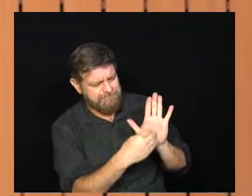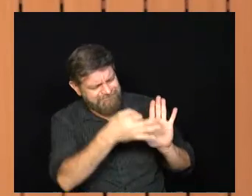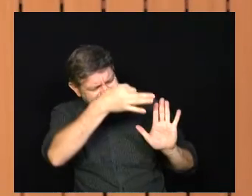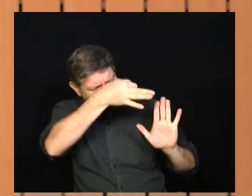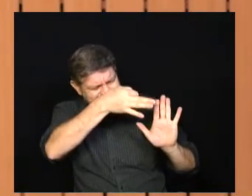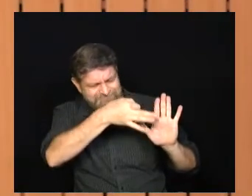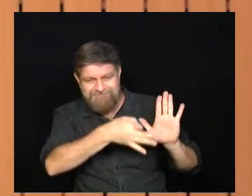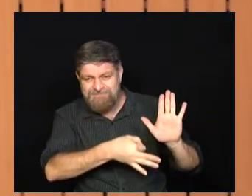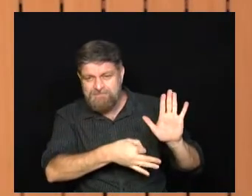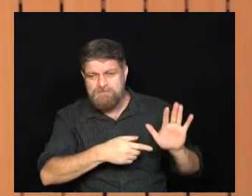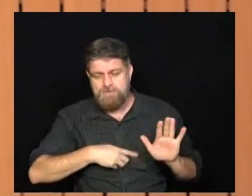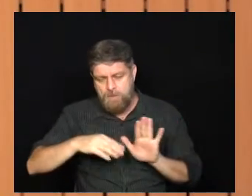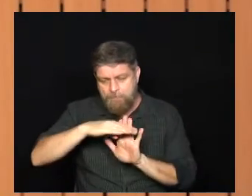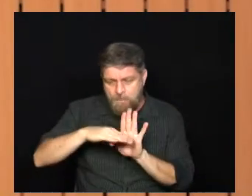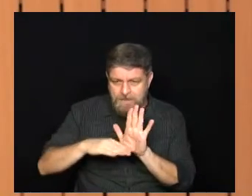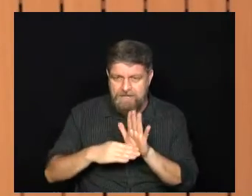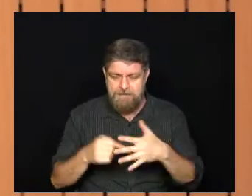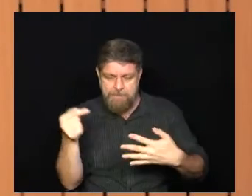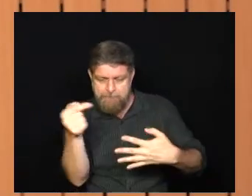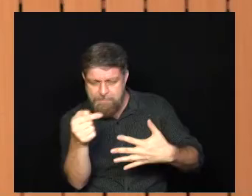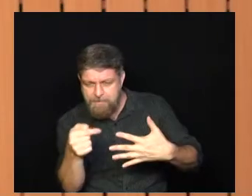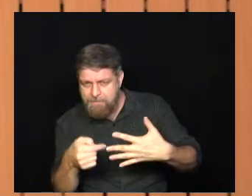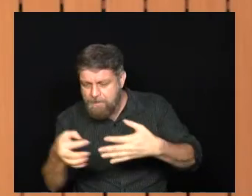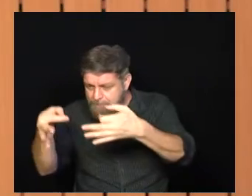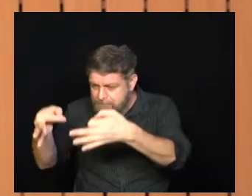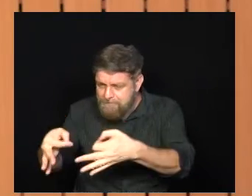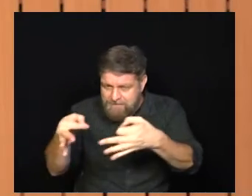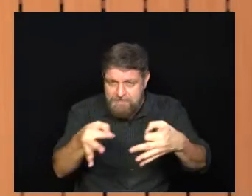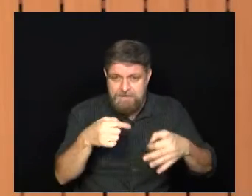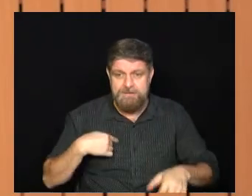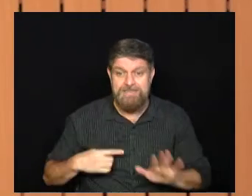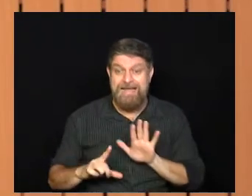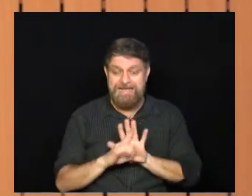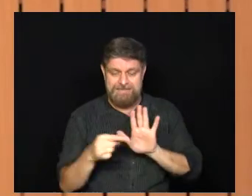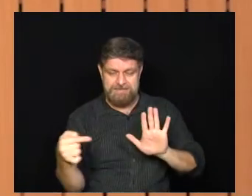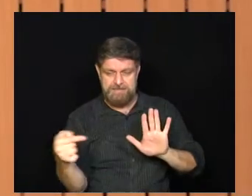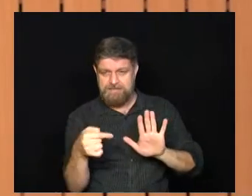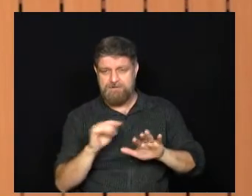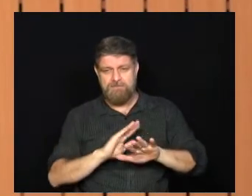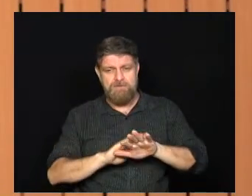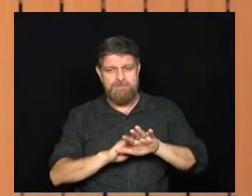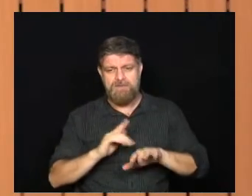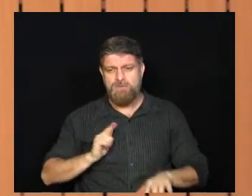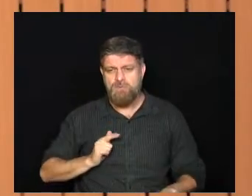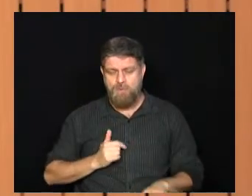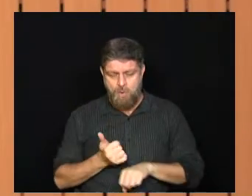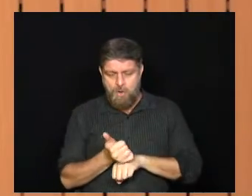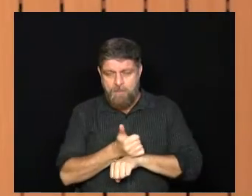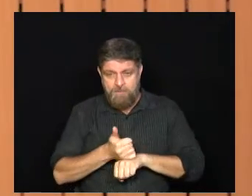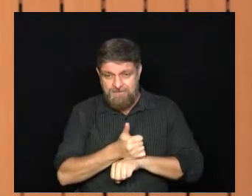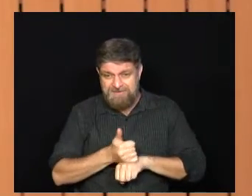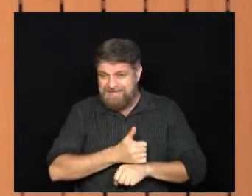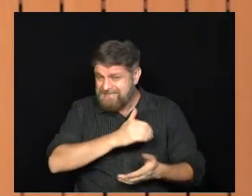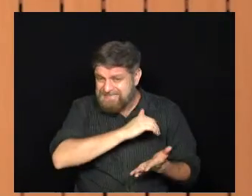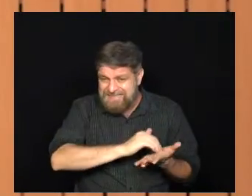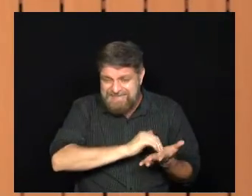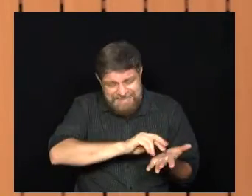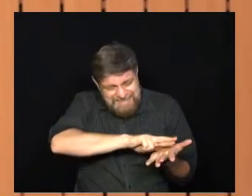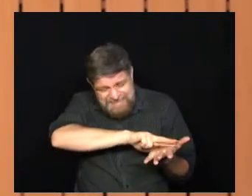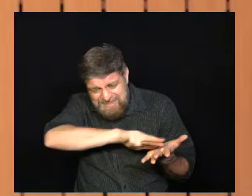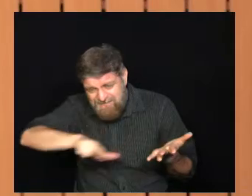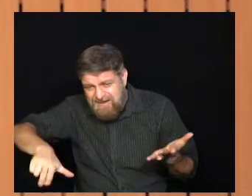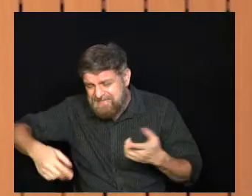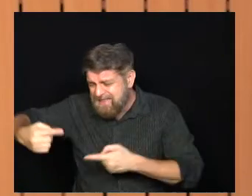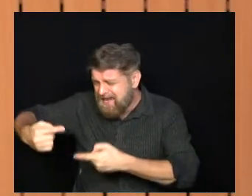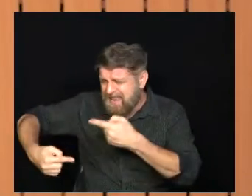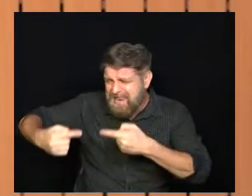bons programas, com bons indicadores, e essa lei foi feita com técnicos de todas as secretarias, com discussão em